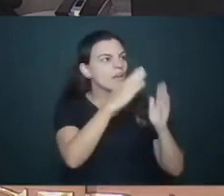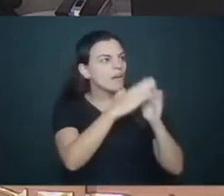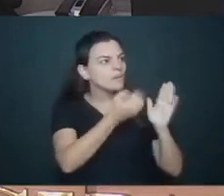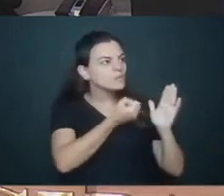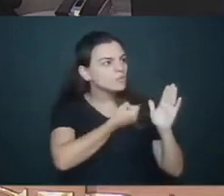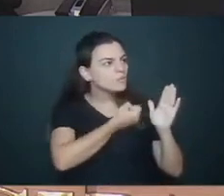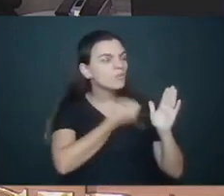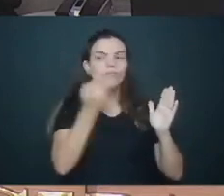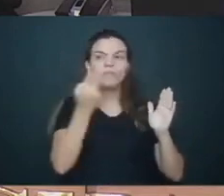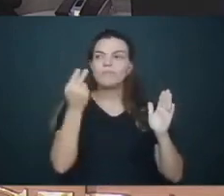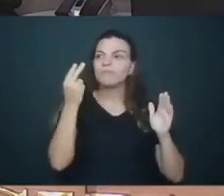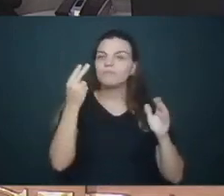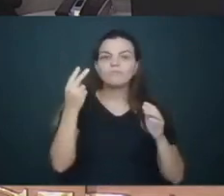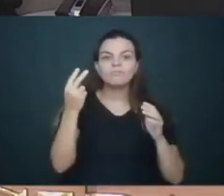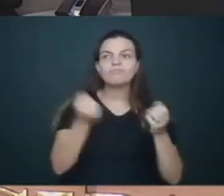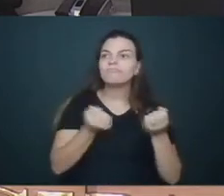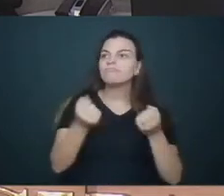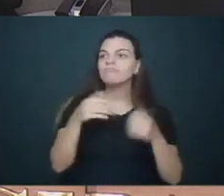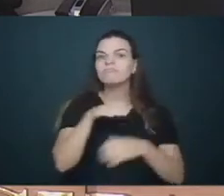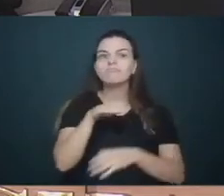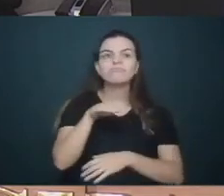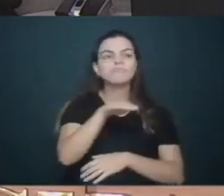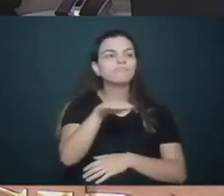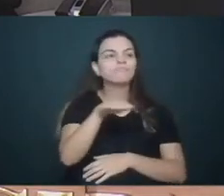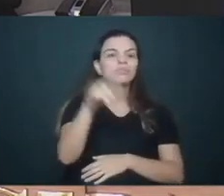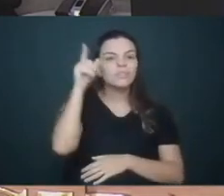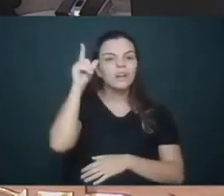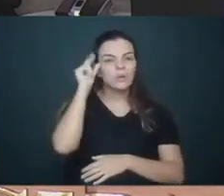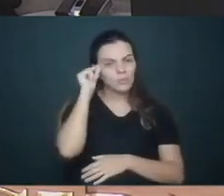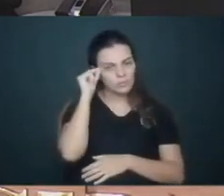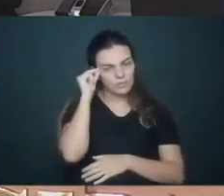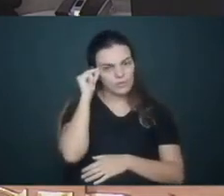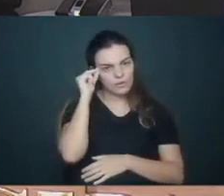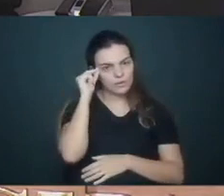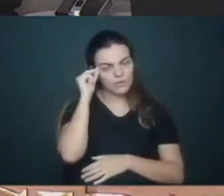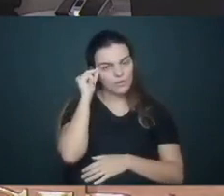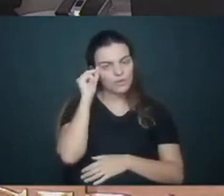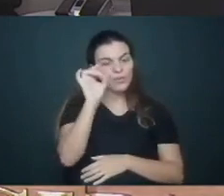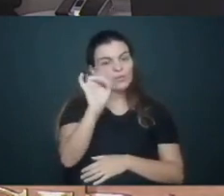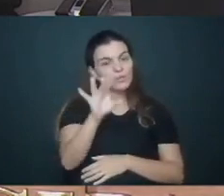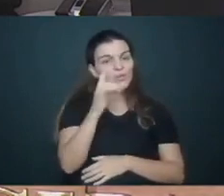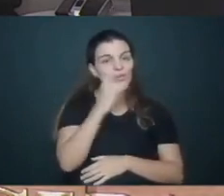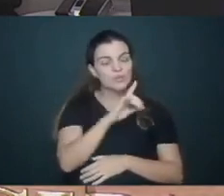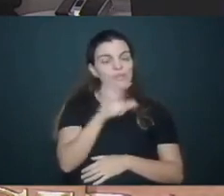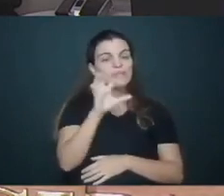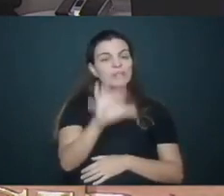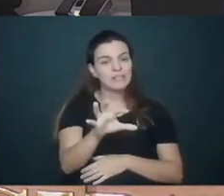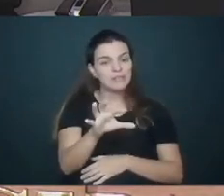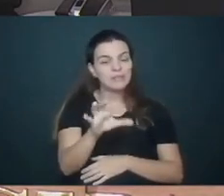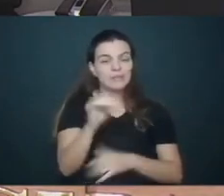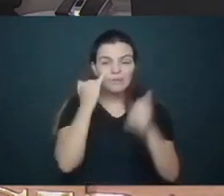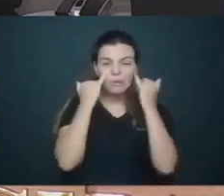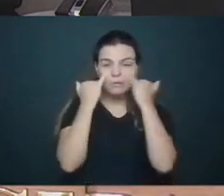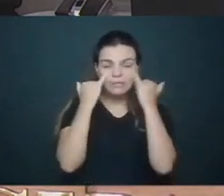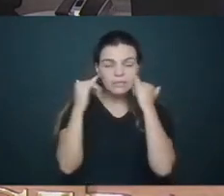quiser, te leva no endereço. E isso só se soluciona, por toda a informação jurídica que já tem do